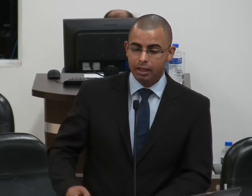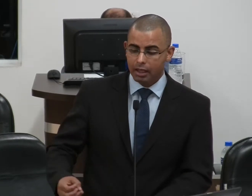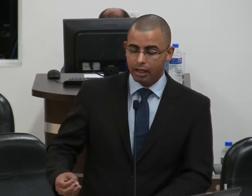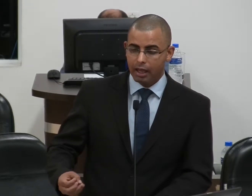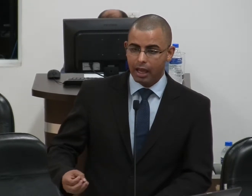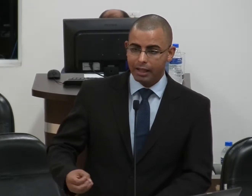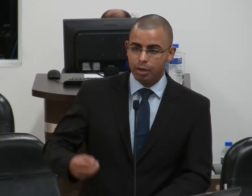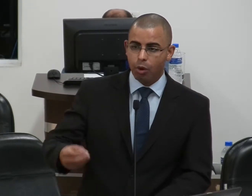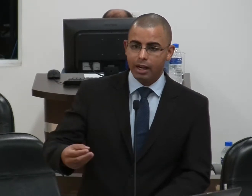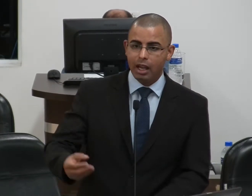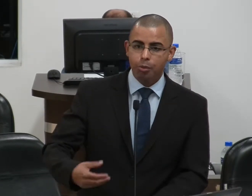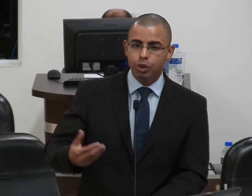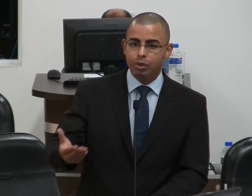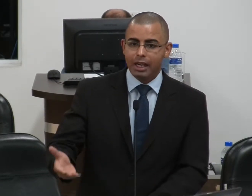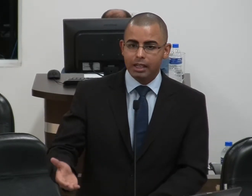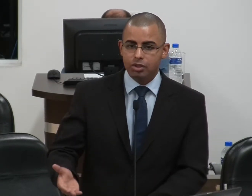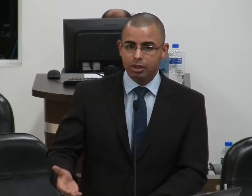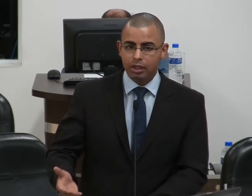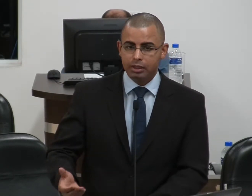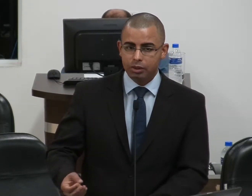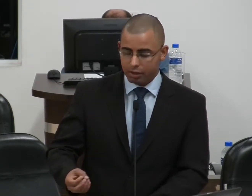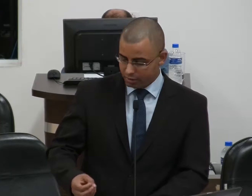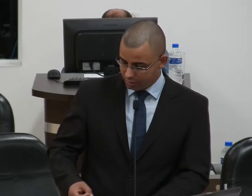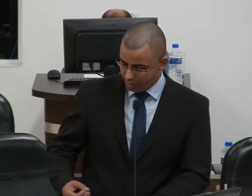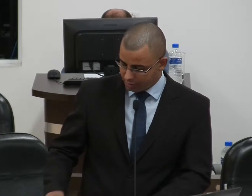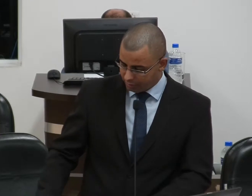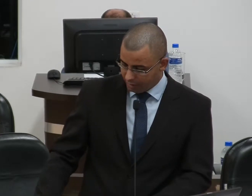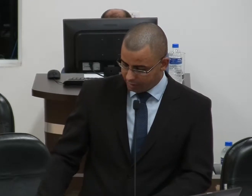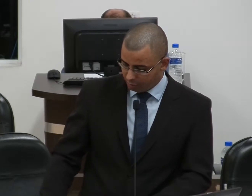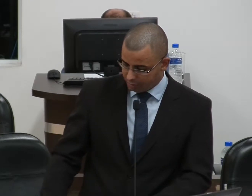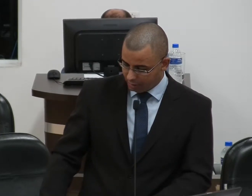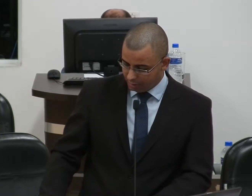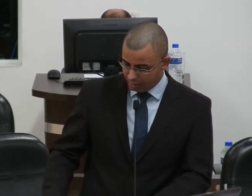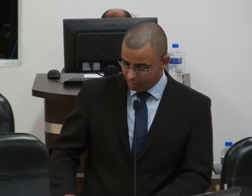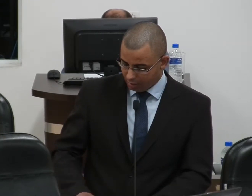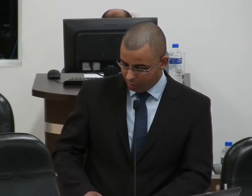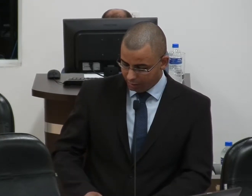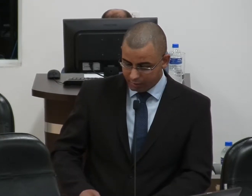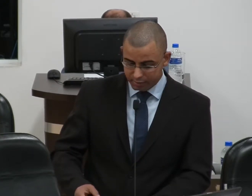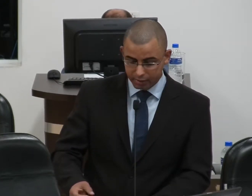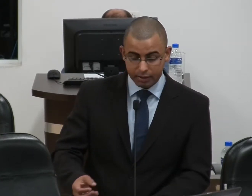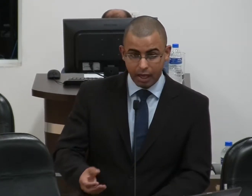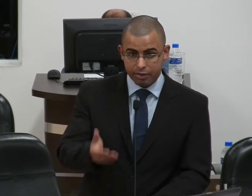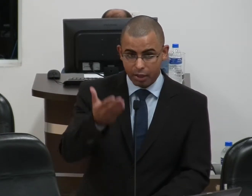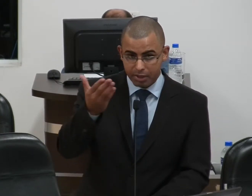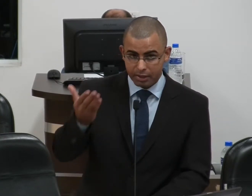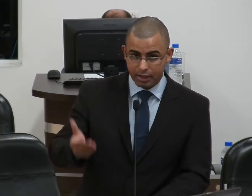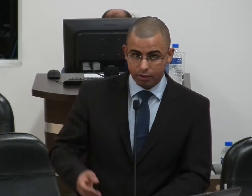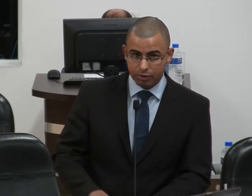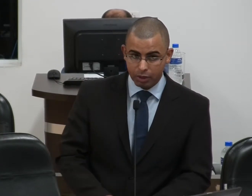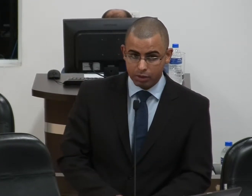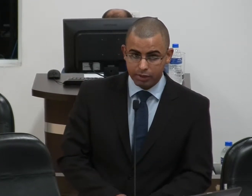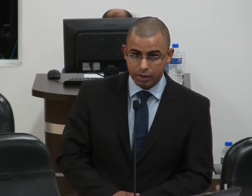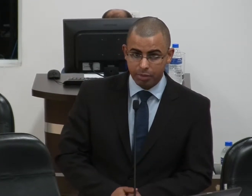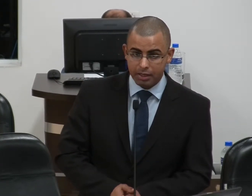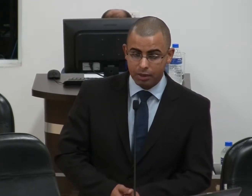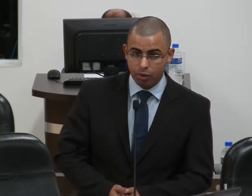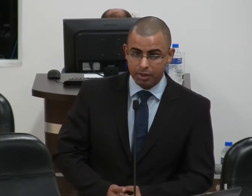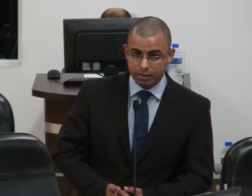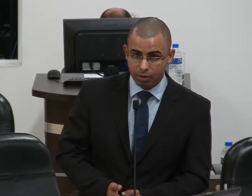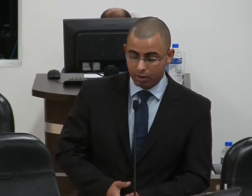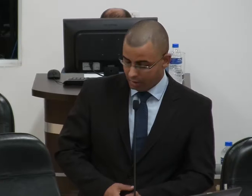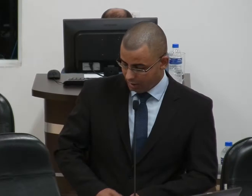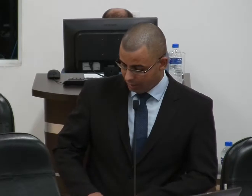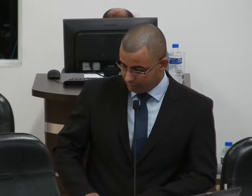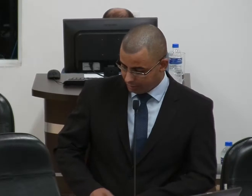mas a demora é muito grande. Se nós já estivéssemos aí com a lista que deve ser apresentada aos vereadores que fazem parte